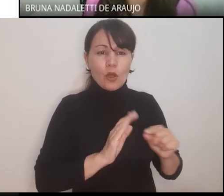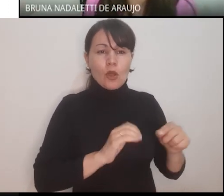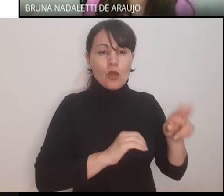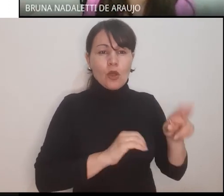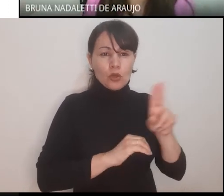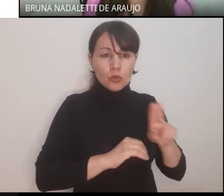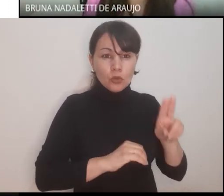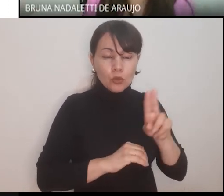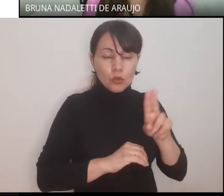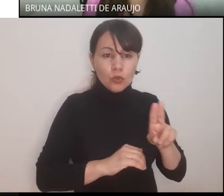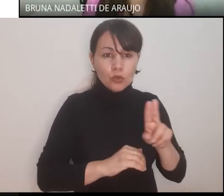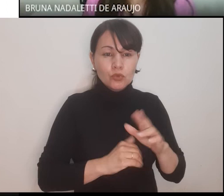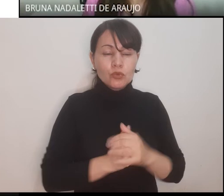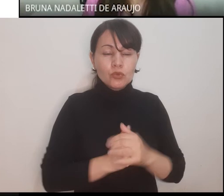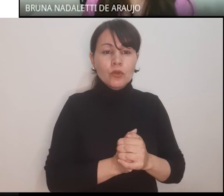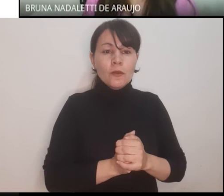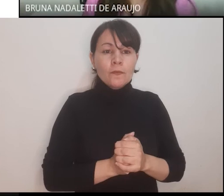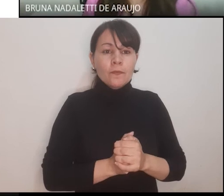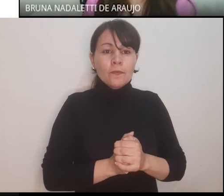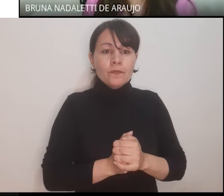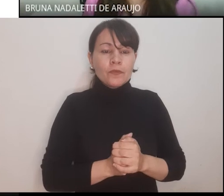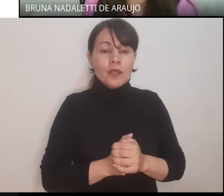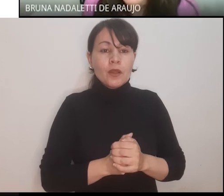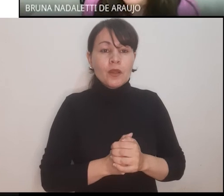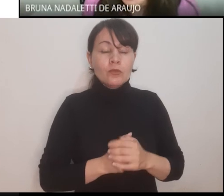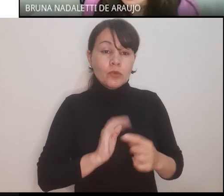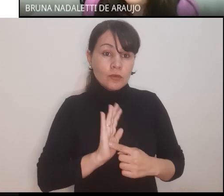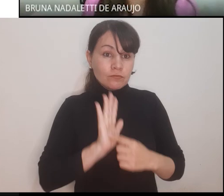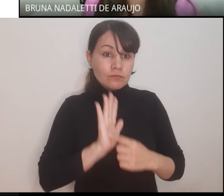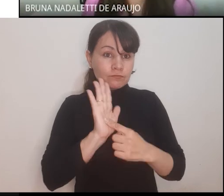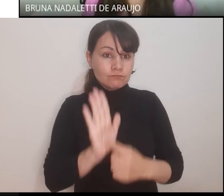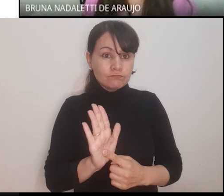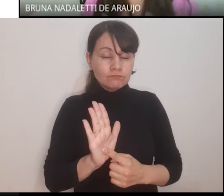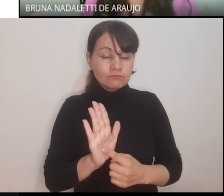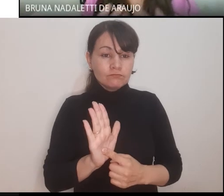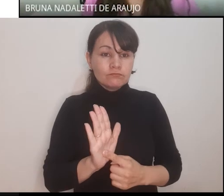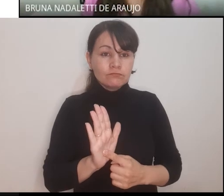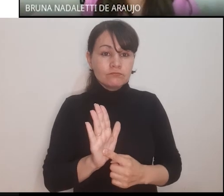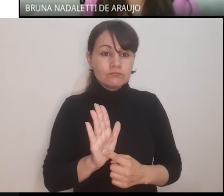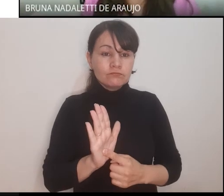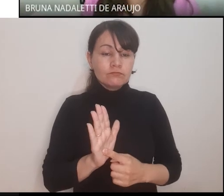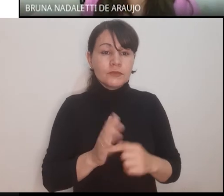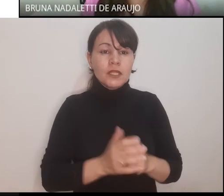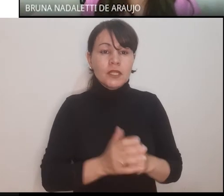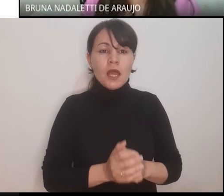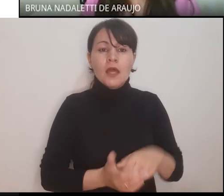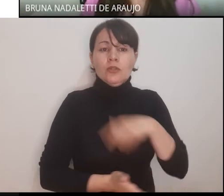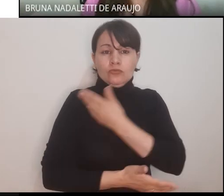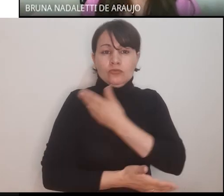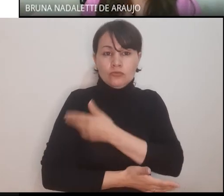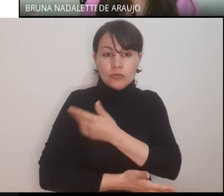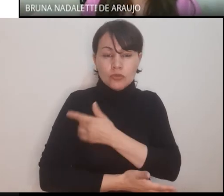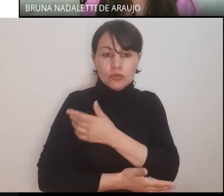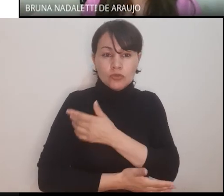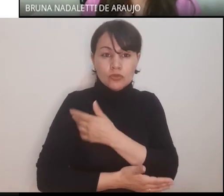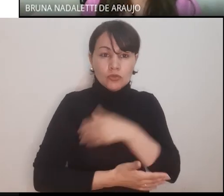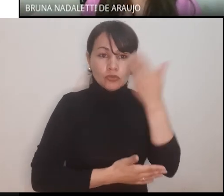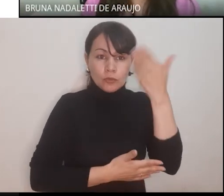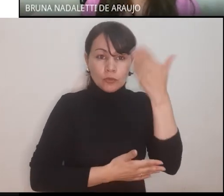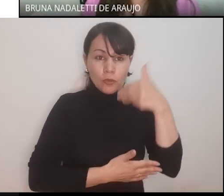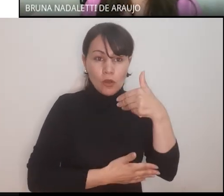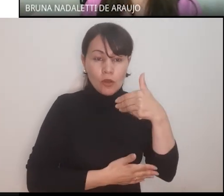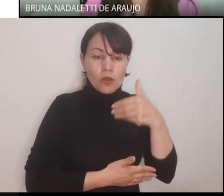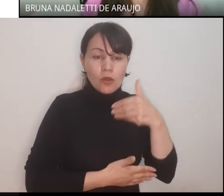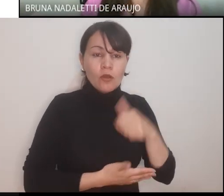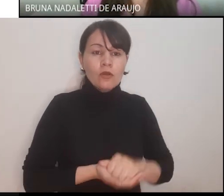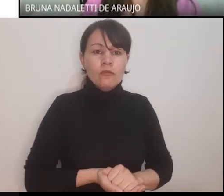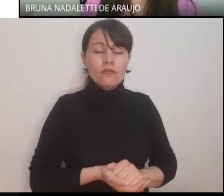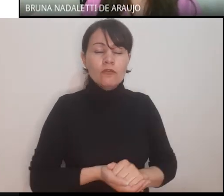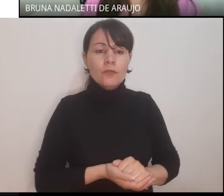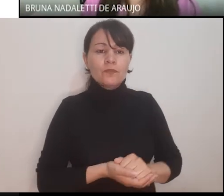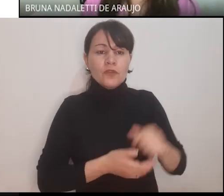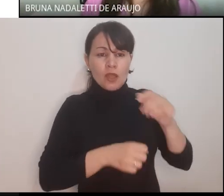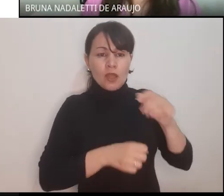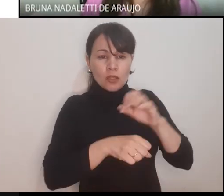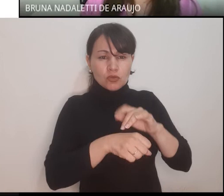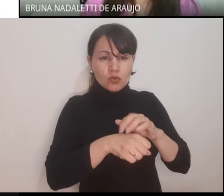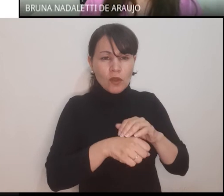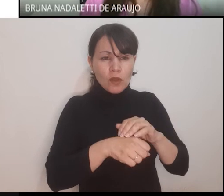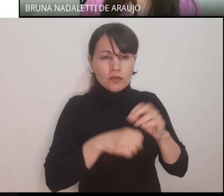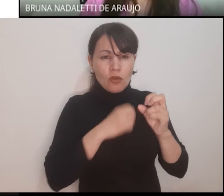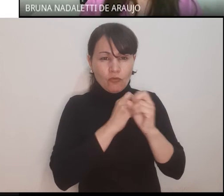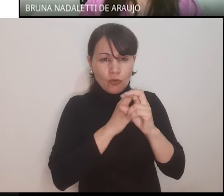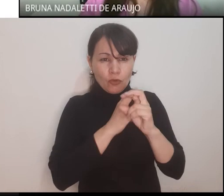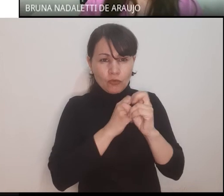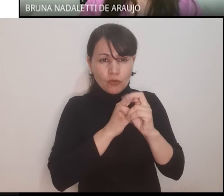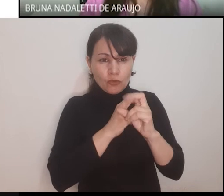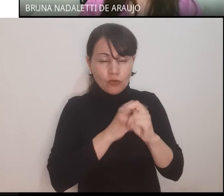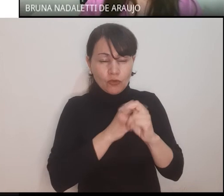e não tunelizado, por apresentar, né, segundo os estudos, um índice de infecções menor.